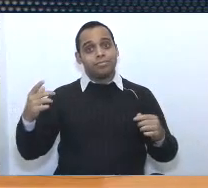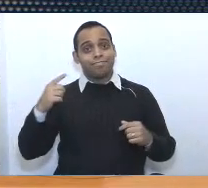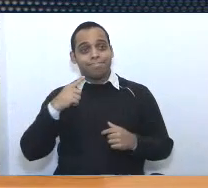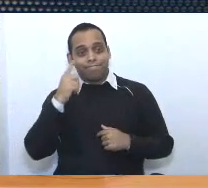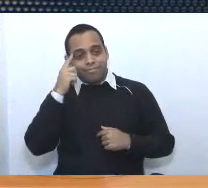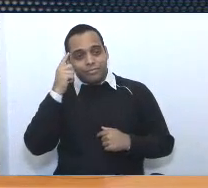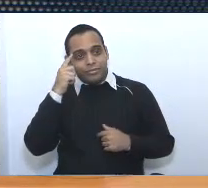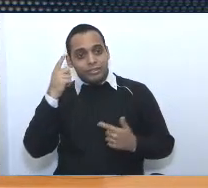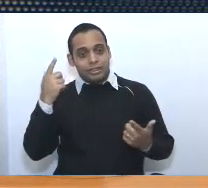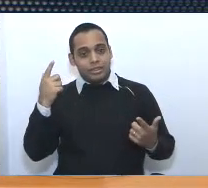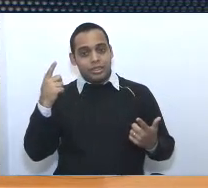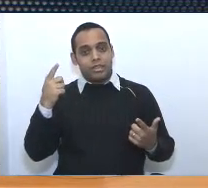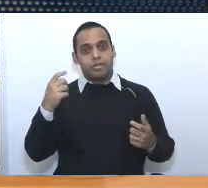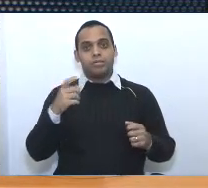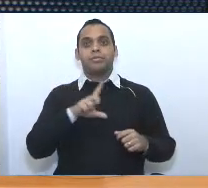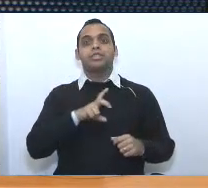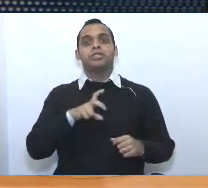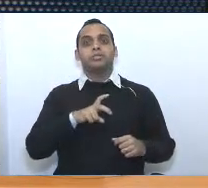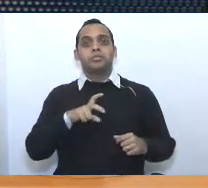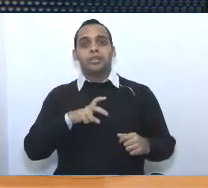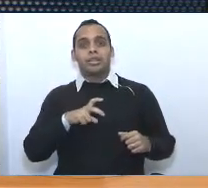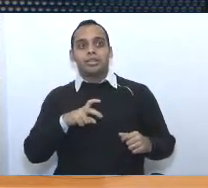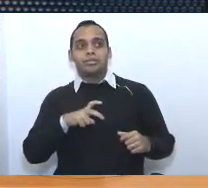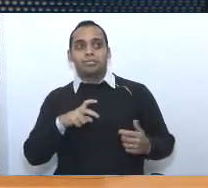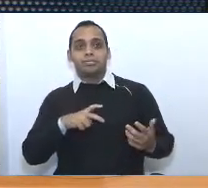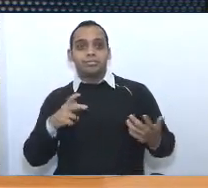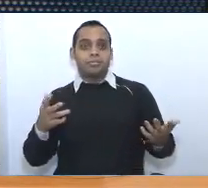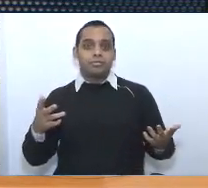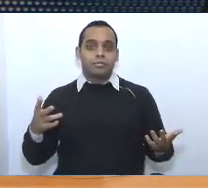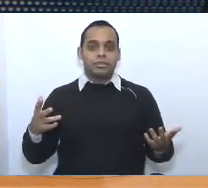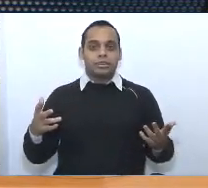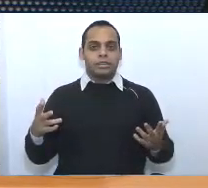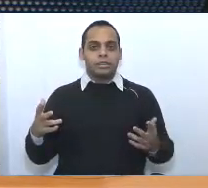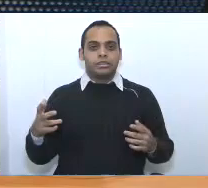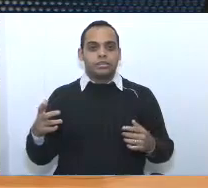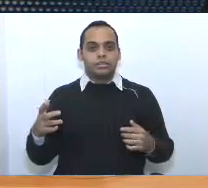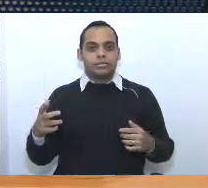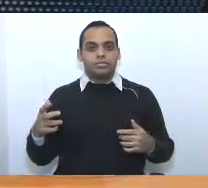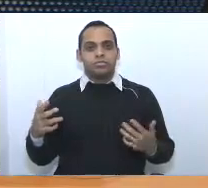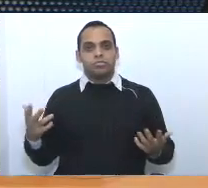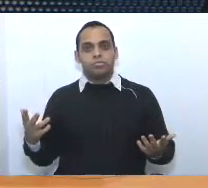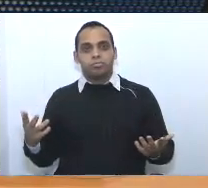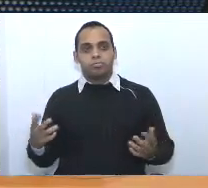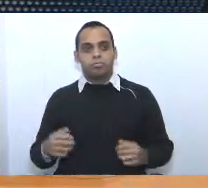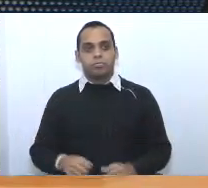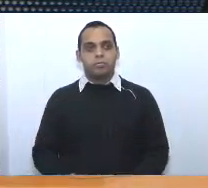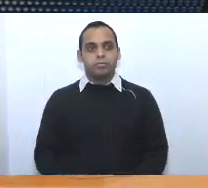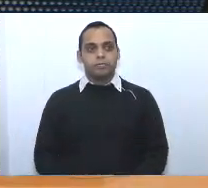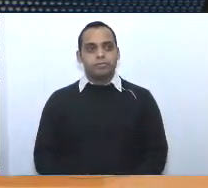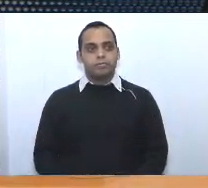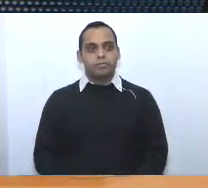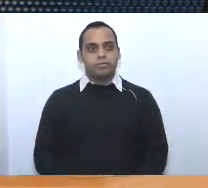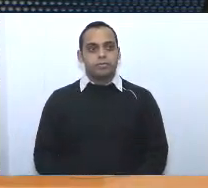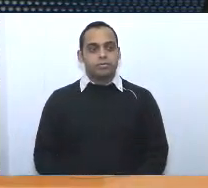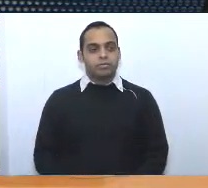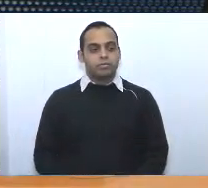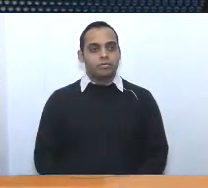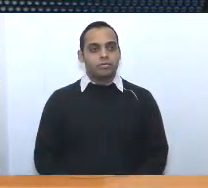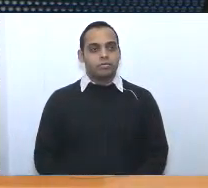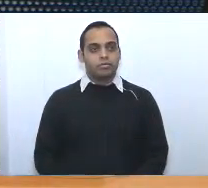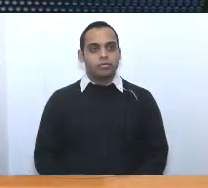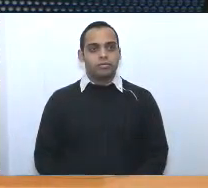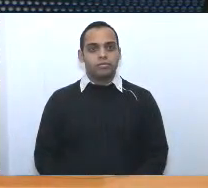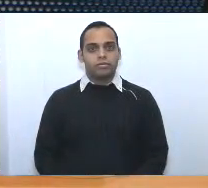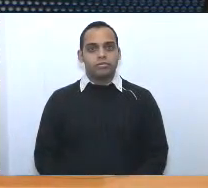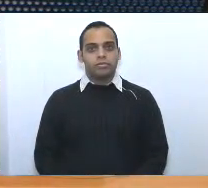Ok, é da área particular. É esse que é da área do Milton, é isso? E da área do particular. Não, essa aqui está sendo feita, não é